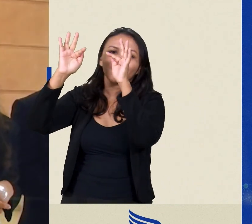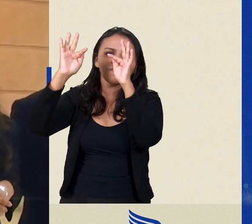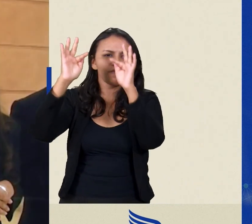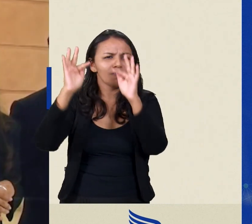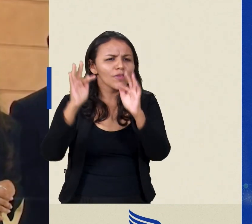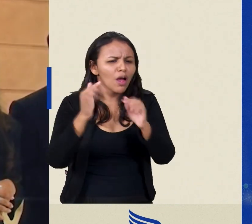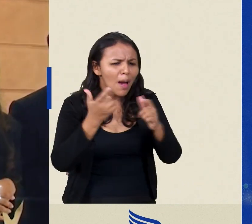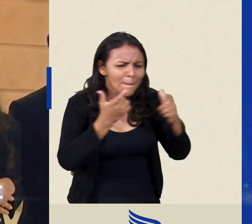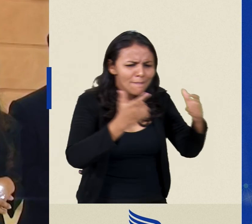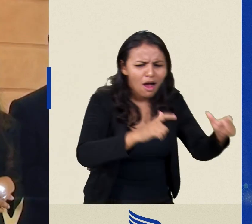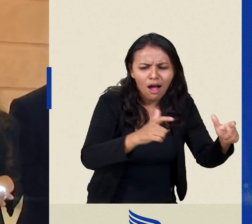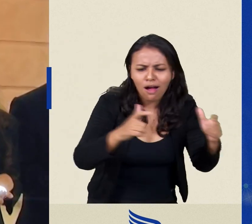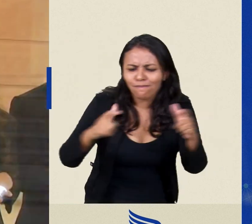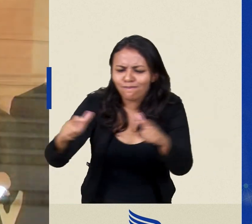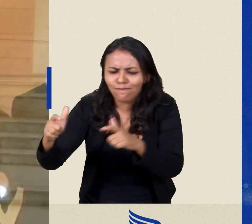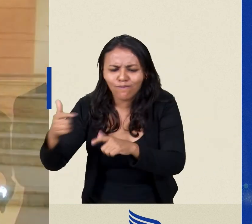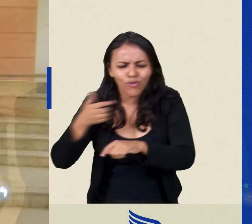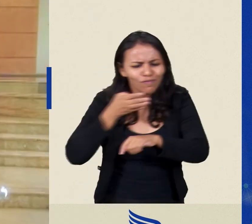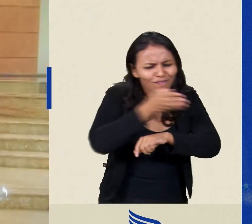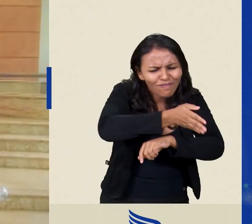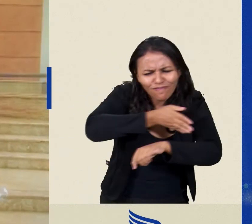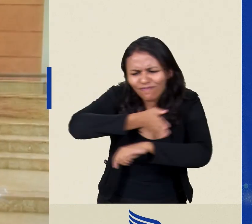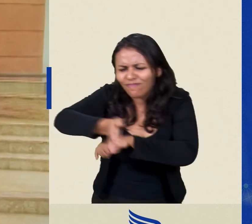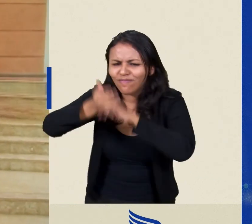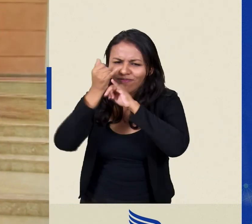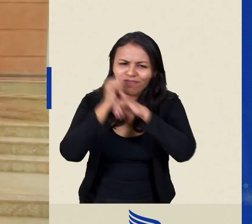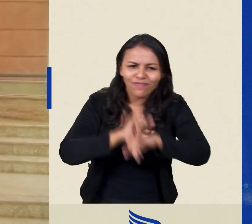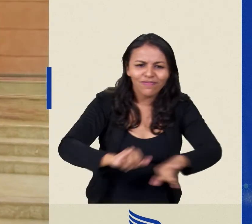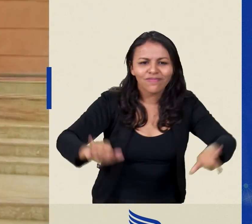por toda parte